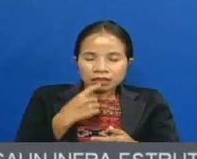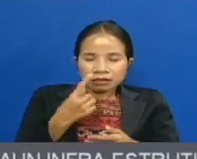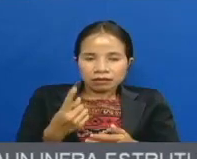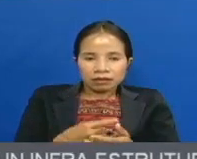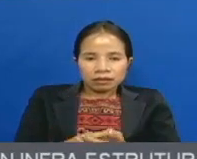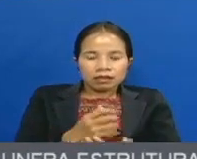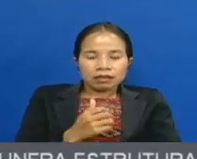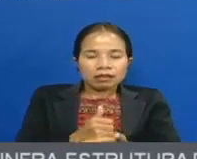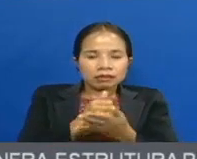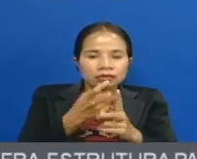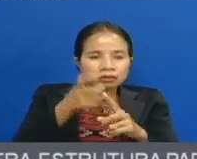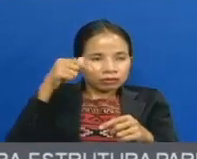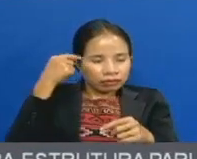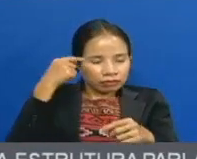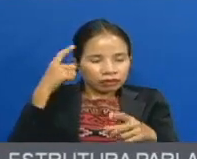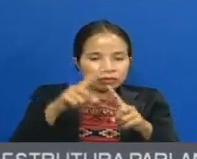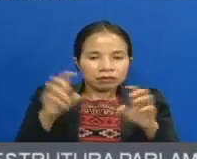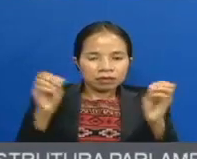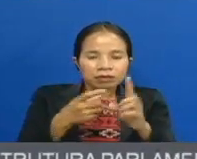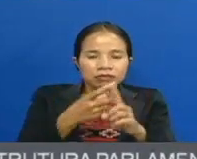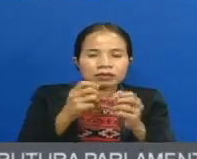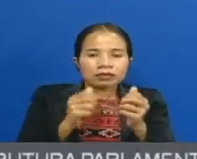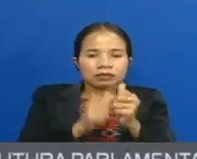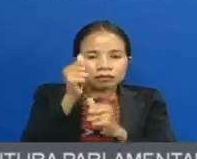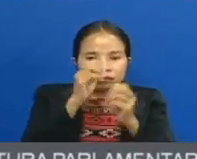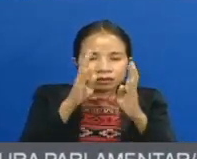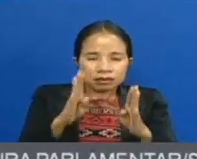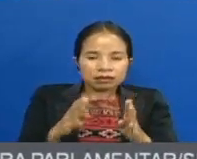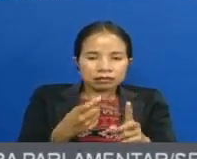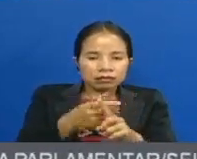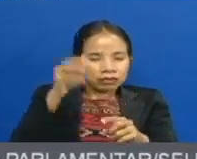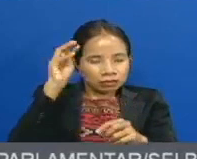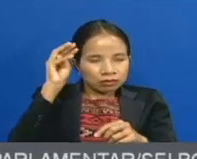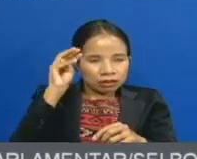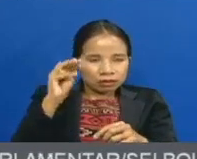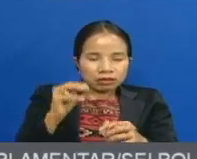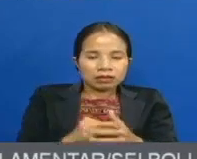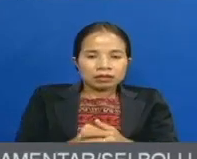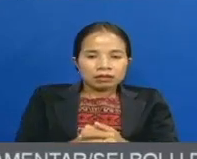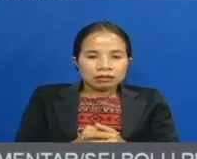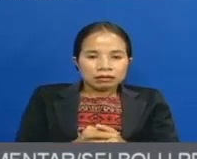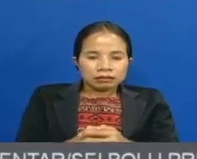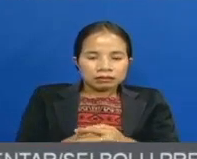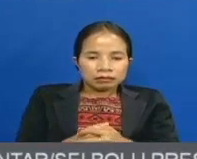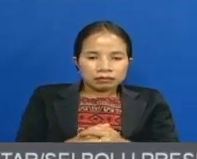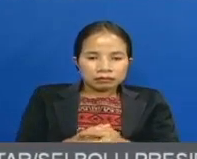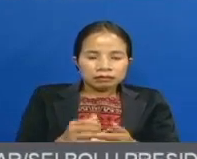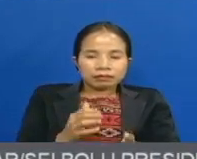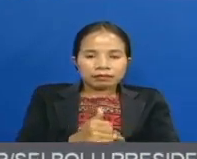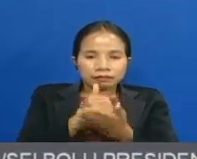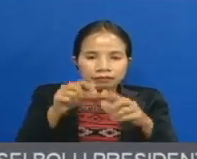e ajuda o governo, mas bem lá os posses de pescas. O ministério, o senhor Joaquim, né? Ajuda o grupo Ruaide,